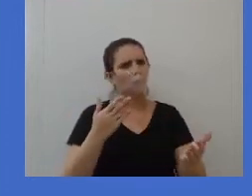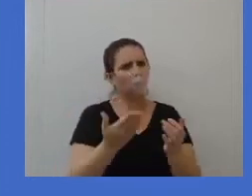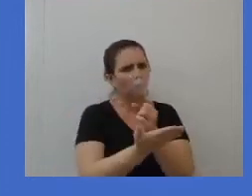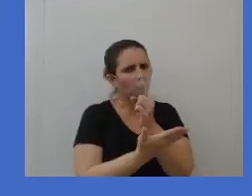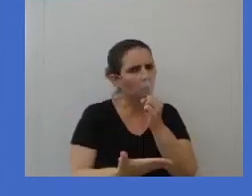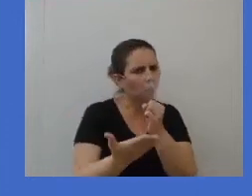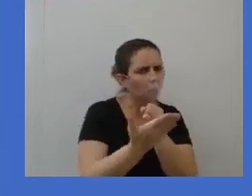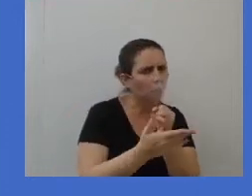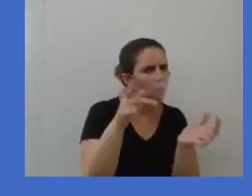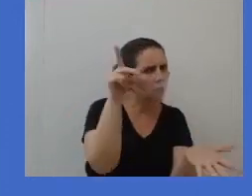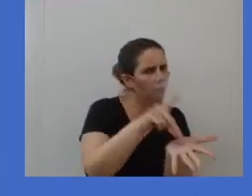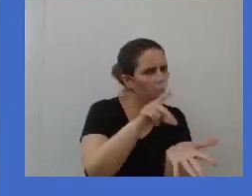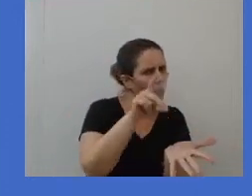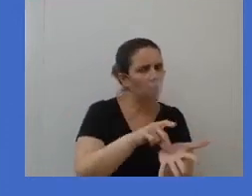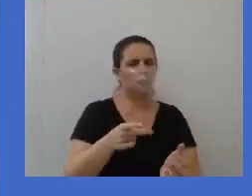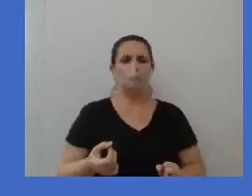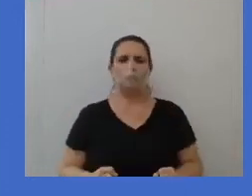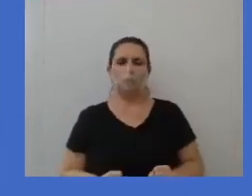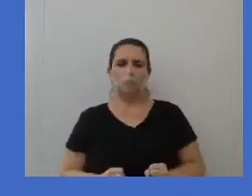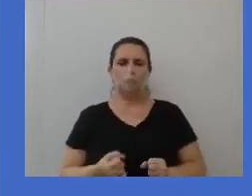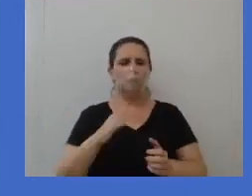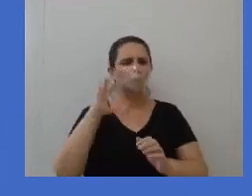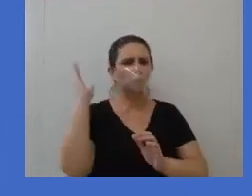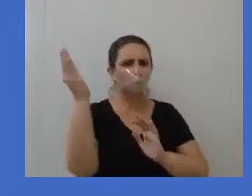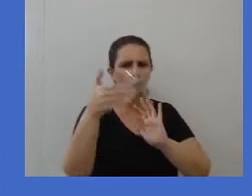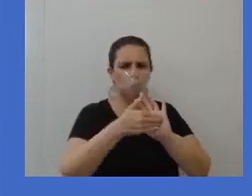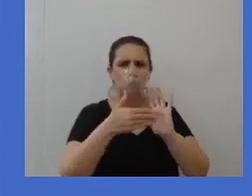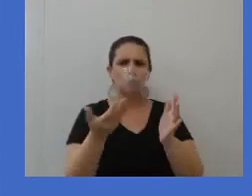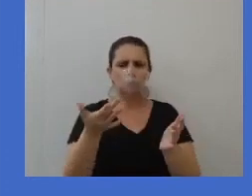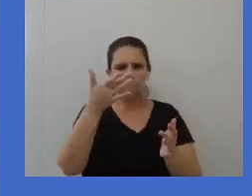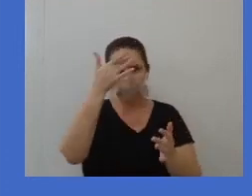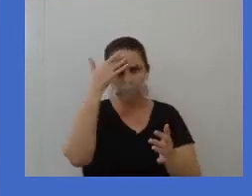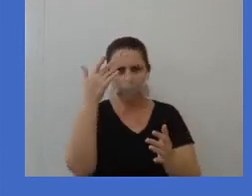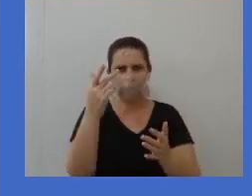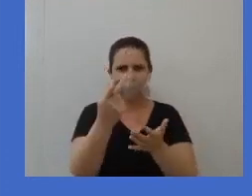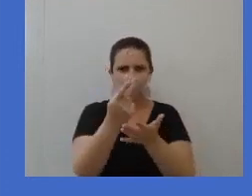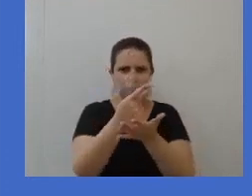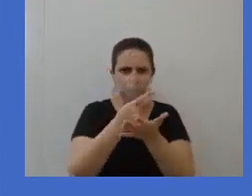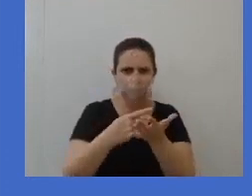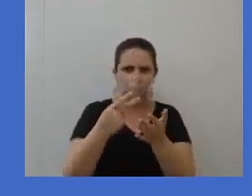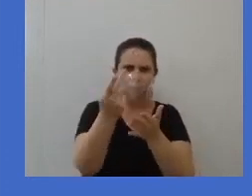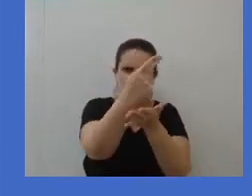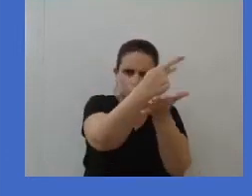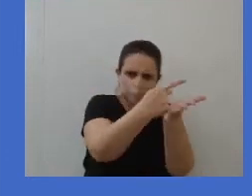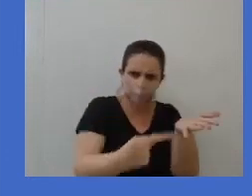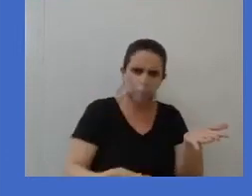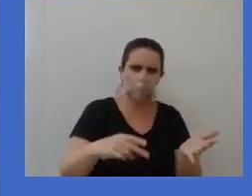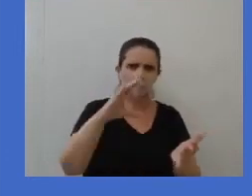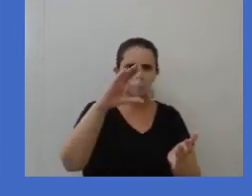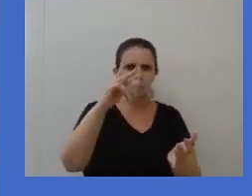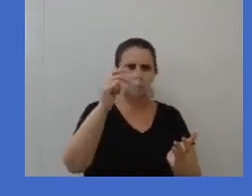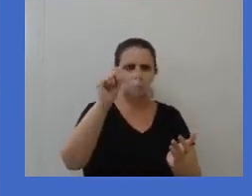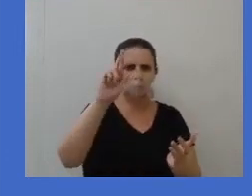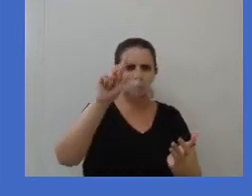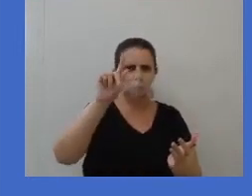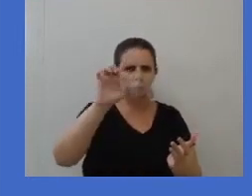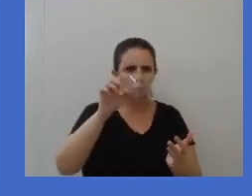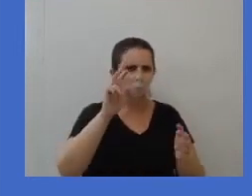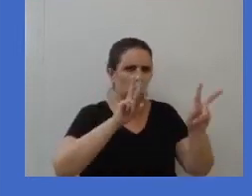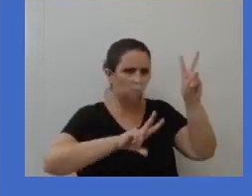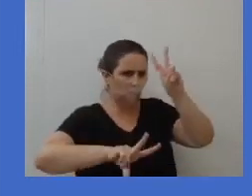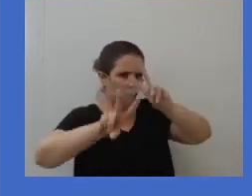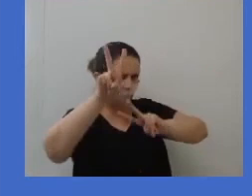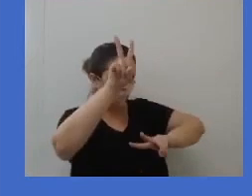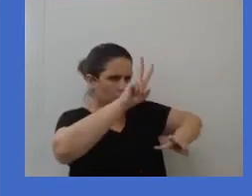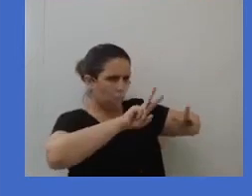O chargista, todos os chargistas, normalmente são grandes, maravilhosos observadores da